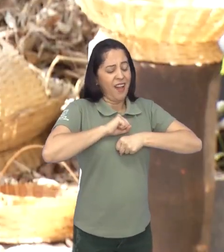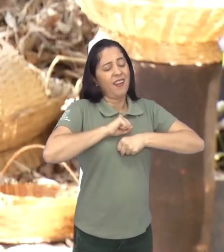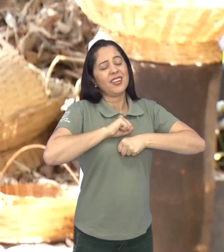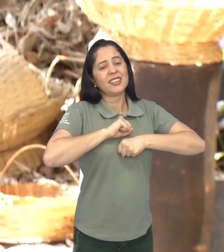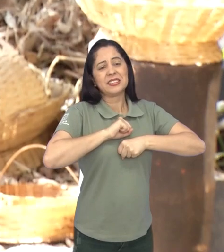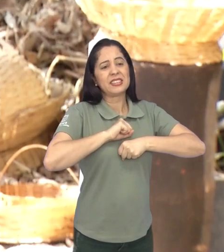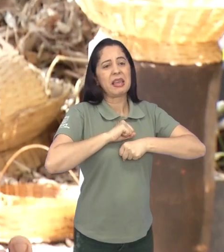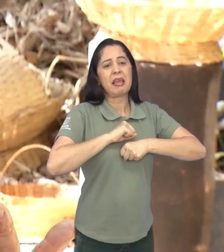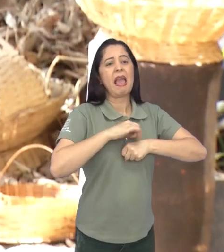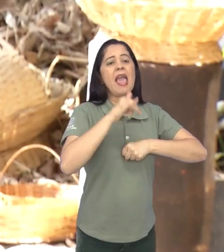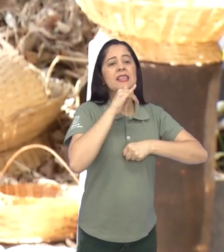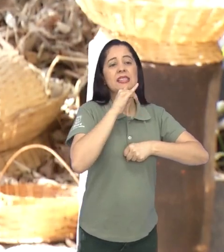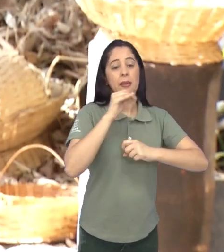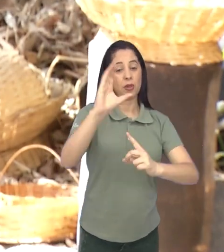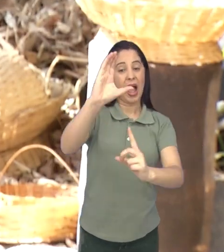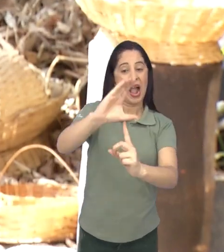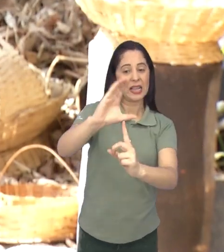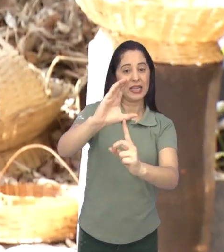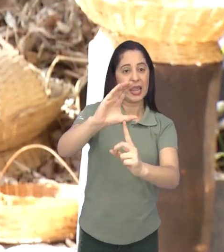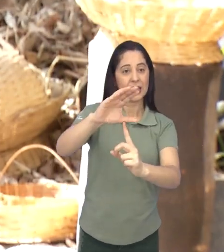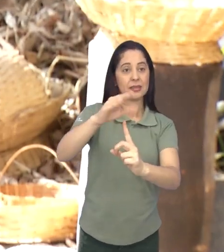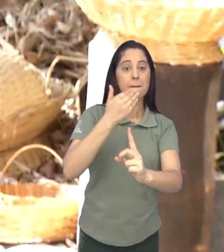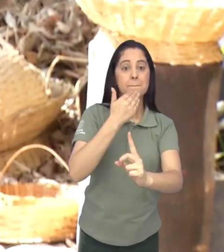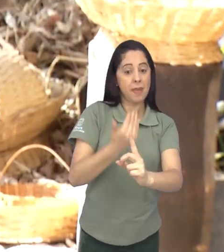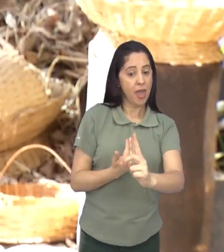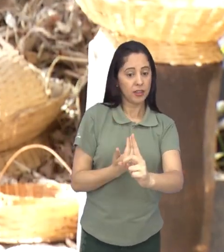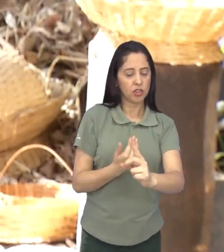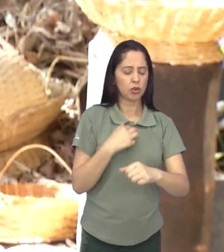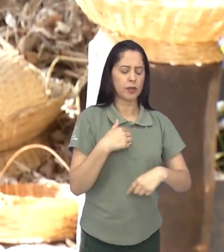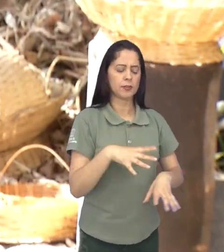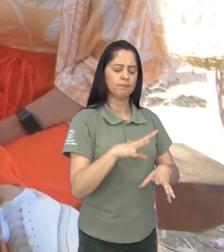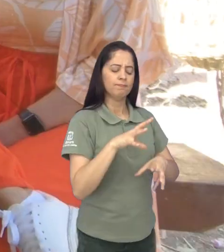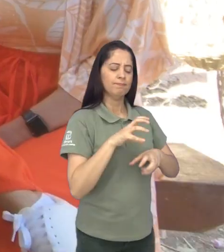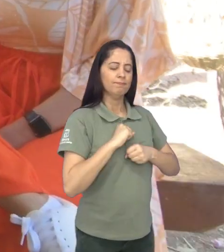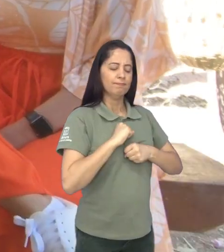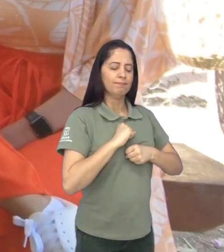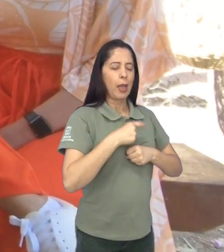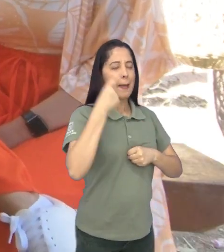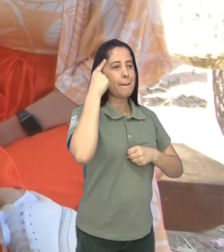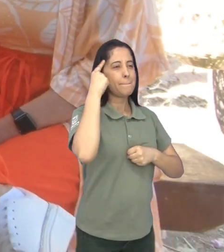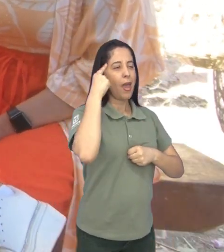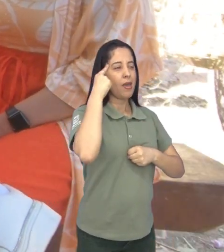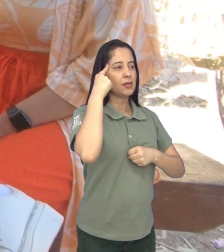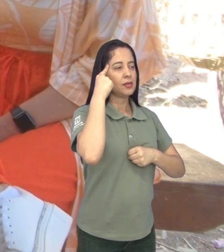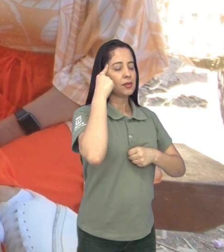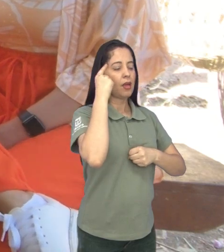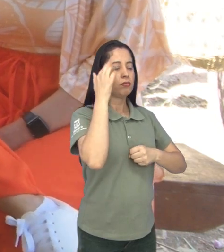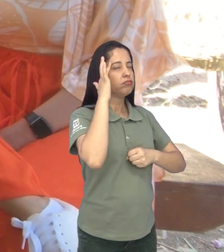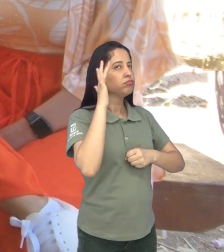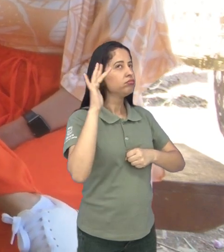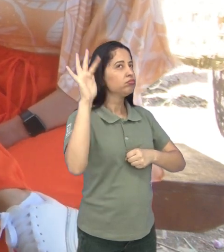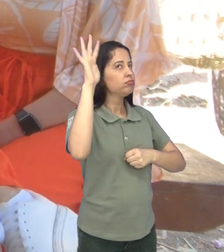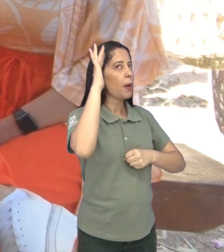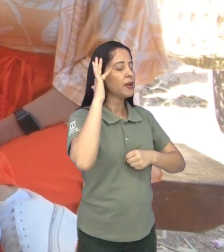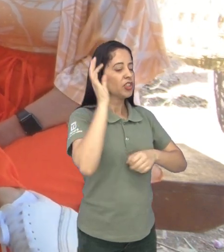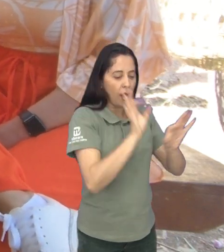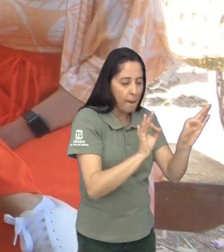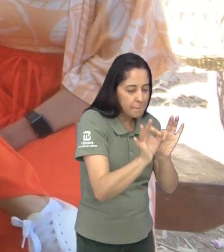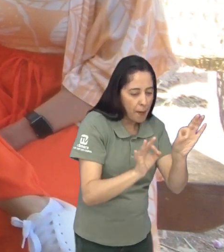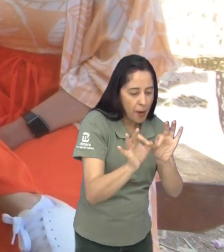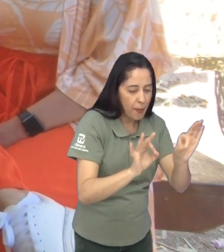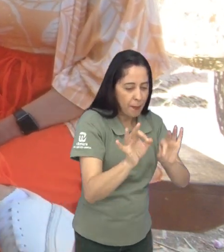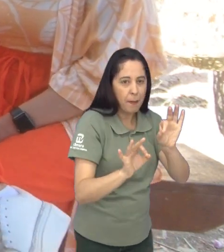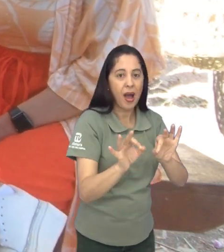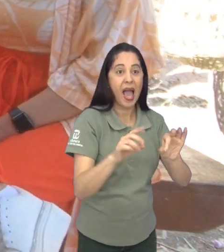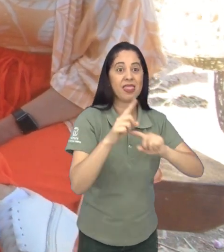pedidos, né? A pessoa pede do jeito que quer, a gente faz, tenta atender o que a